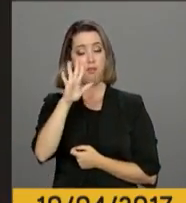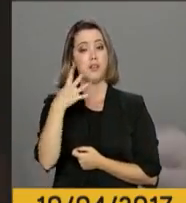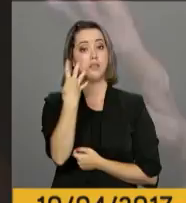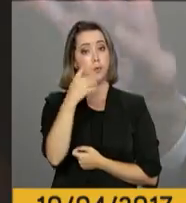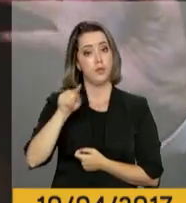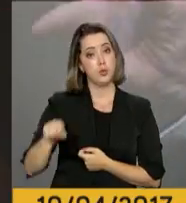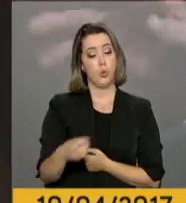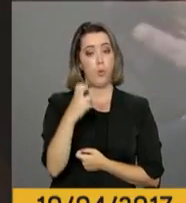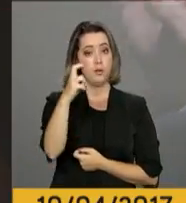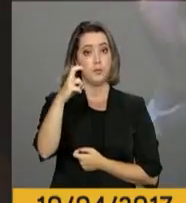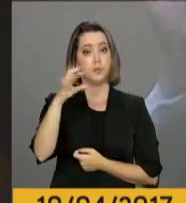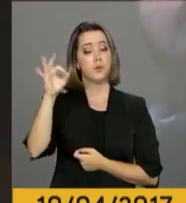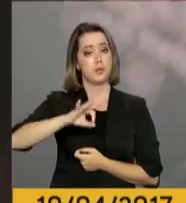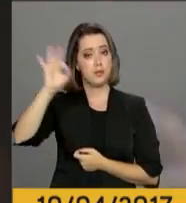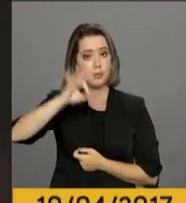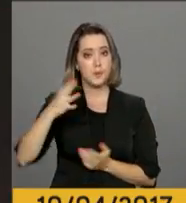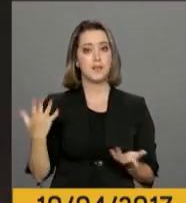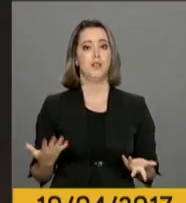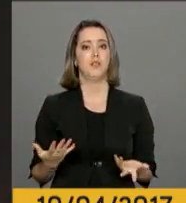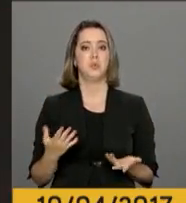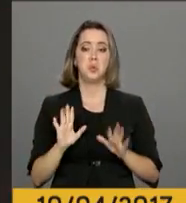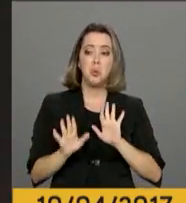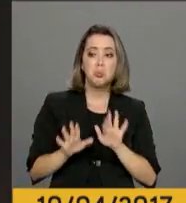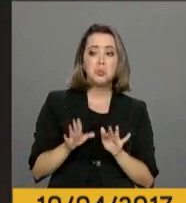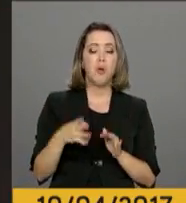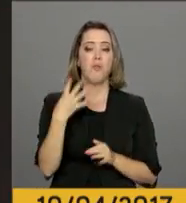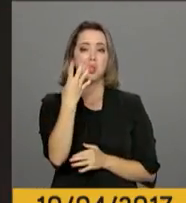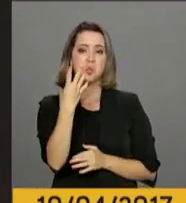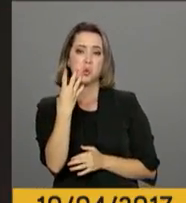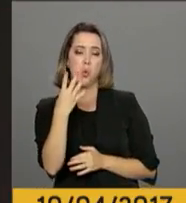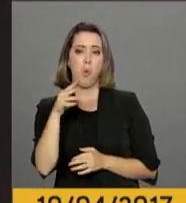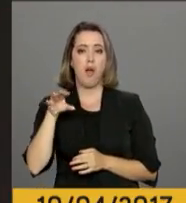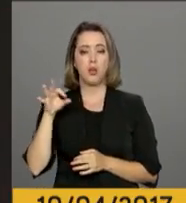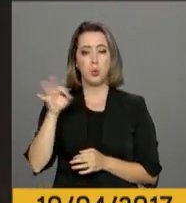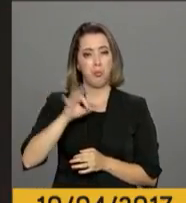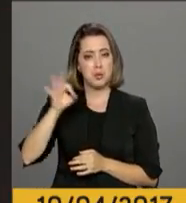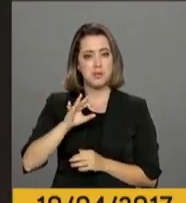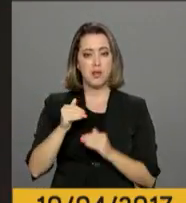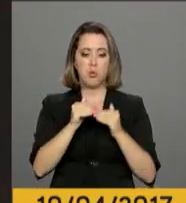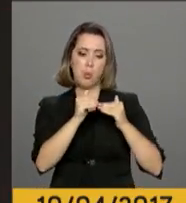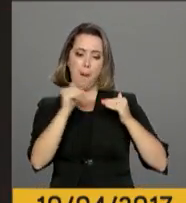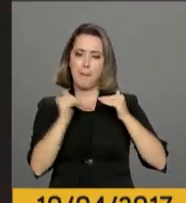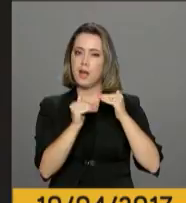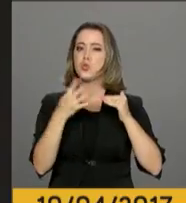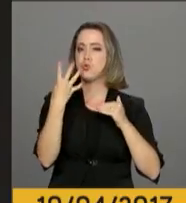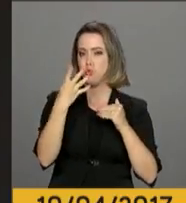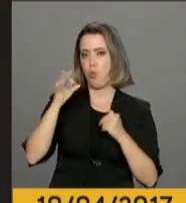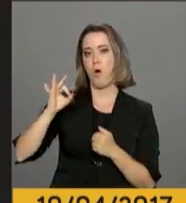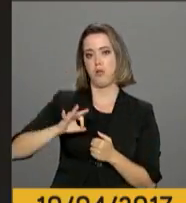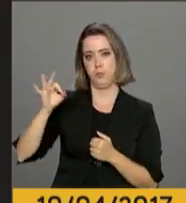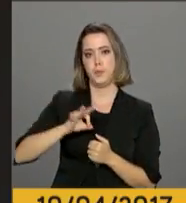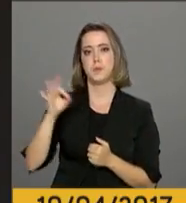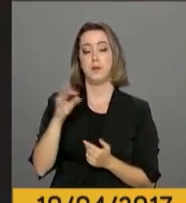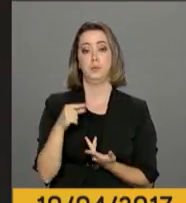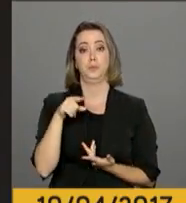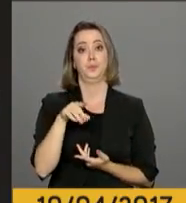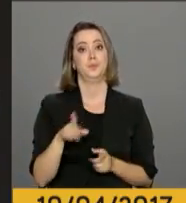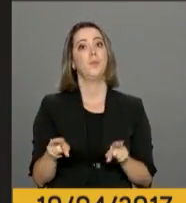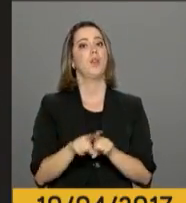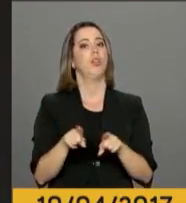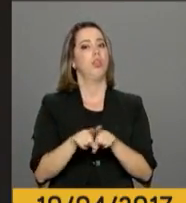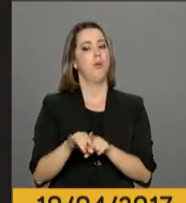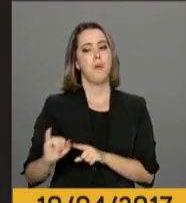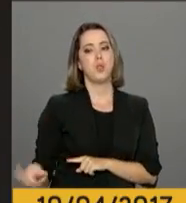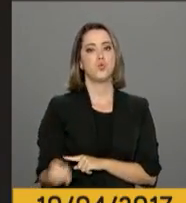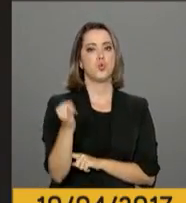4,5%. Talvez estejamos em torno de 4%, se não estivermos a menos de 4%. Os juros, por sua vez,